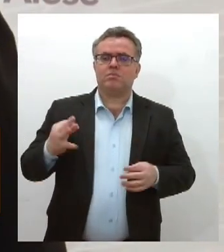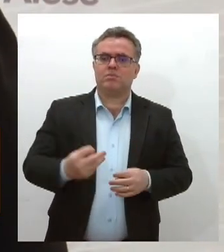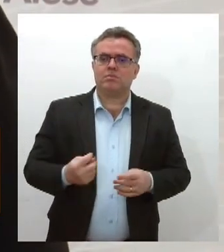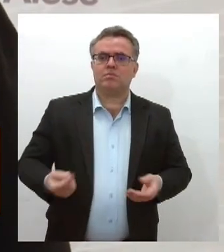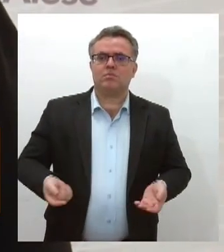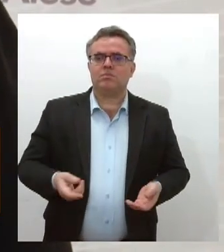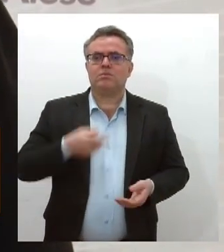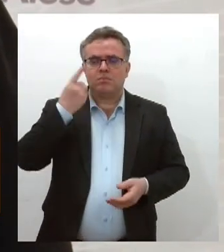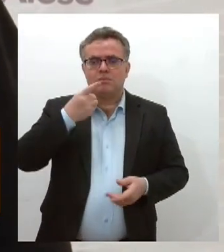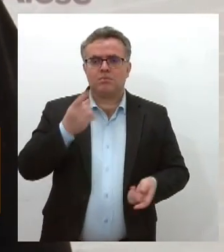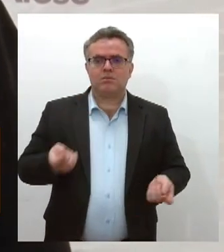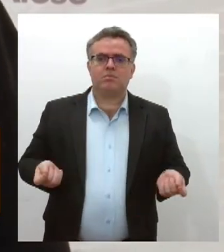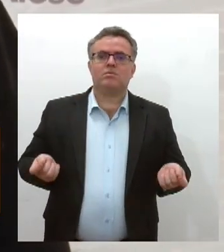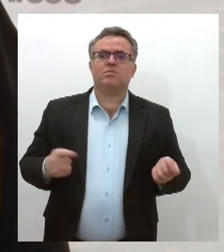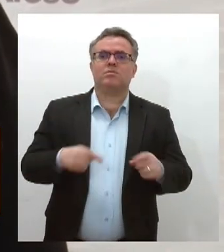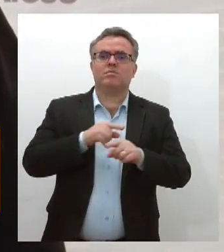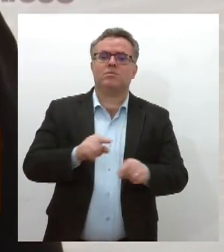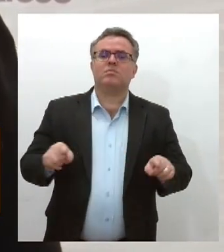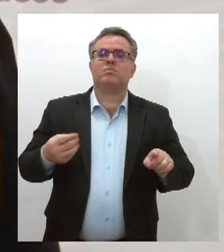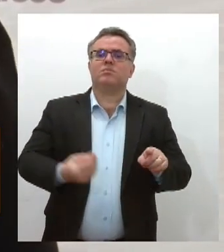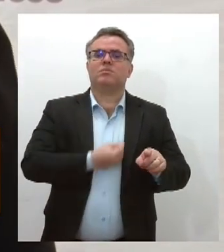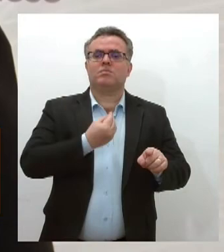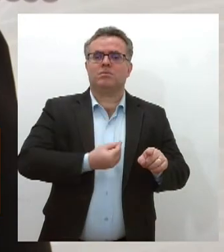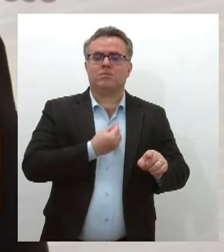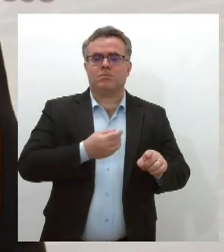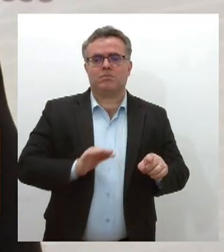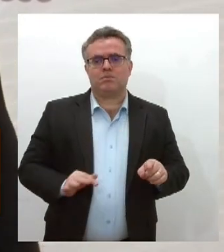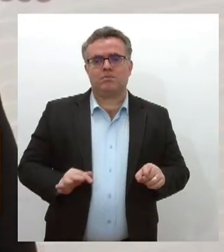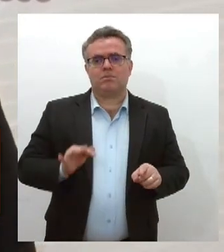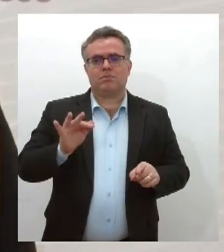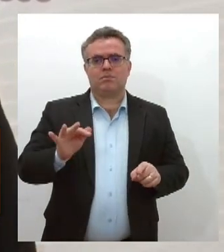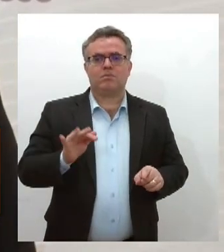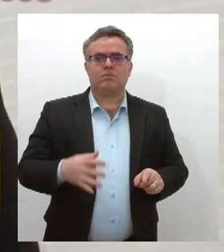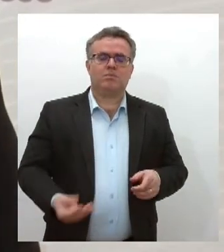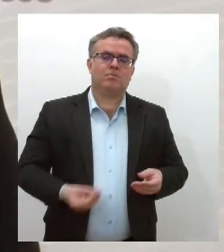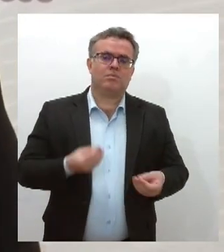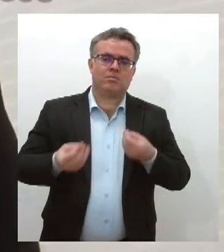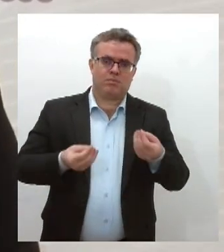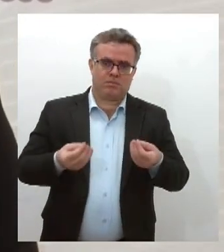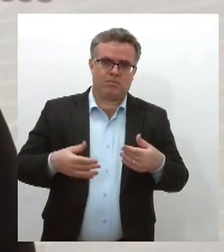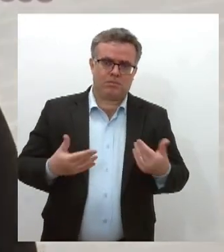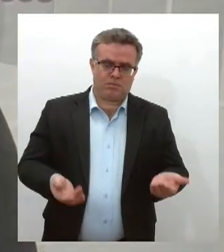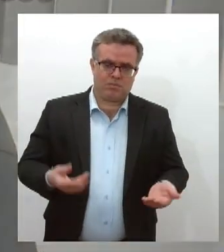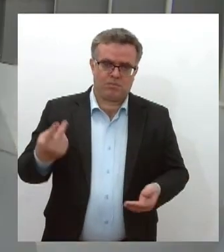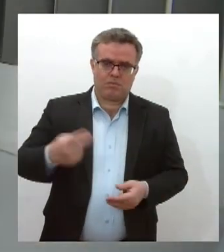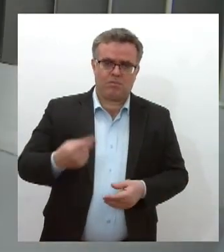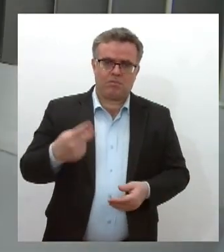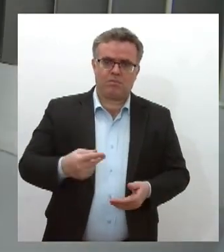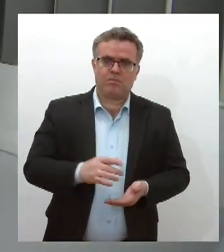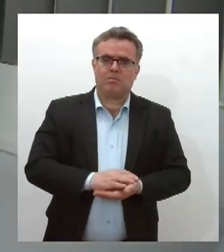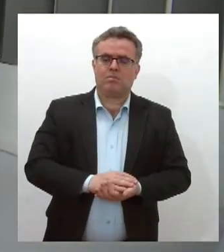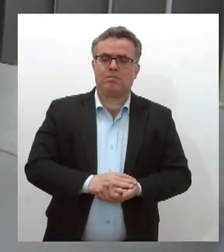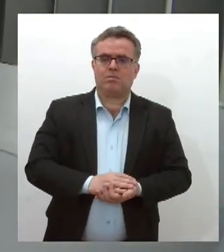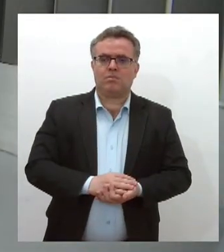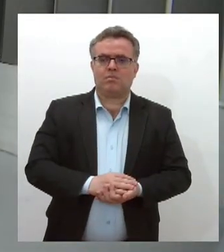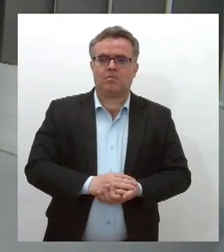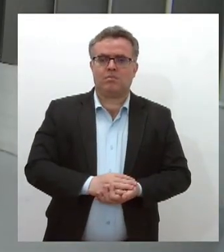para que eles também possam participar, né, da vida legislativa no nosso Estado.